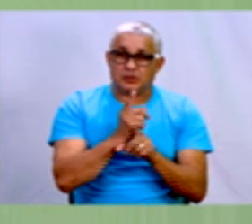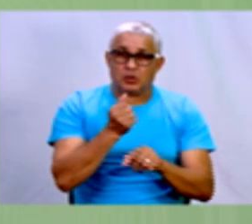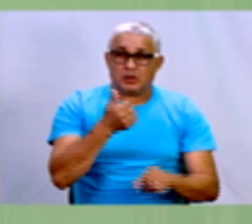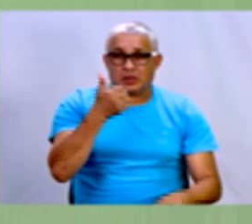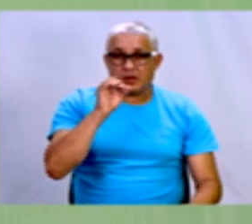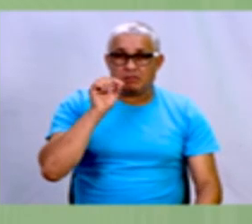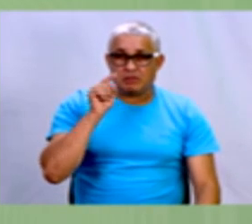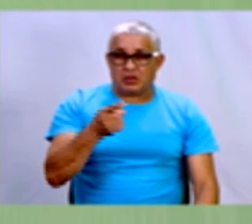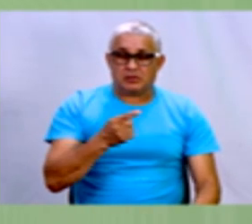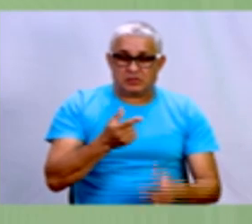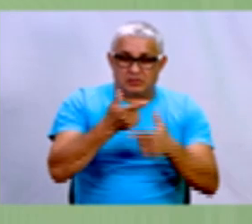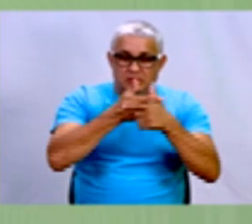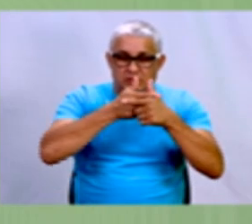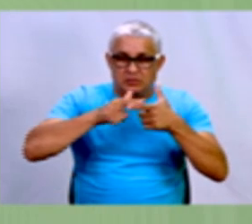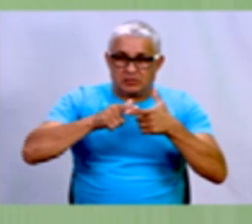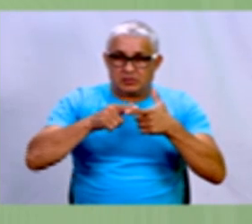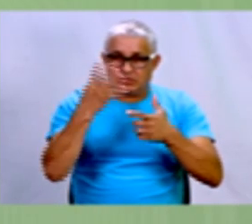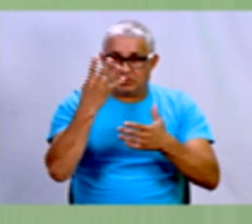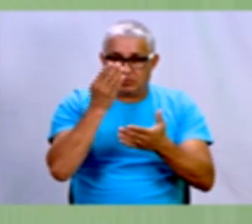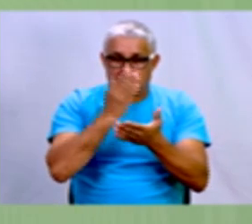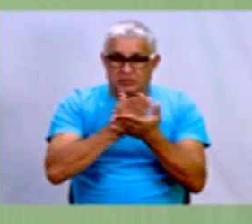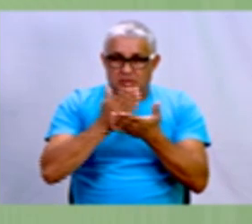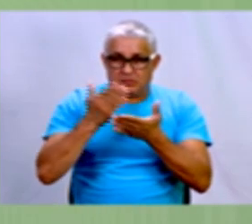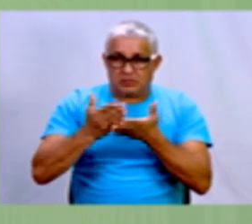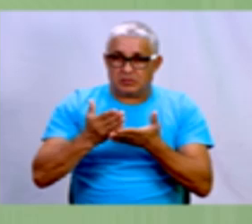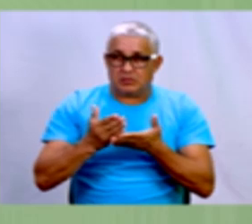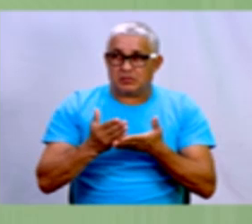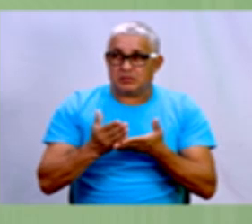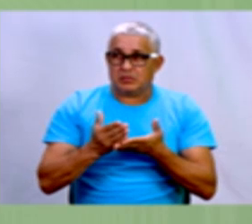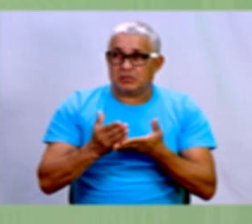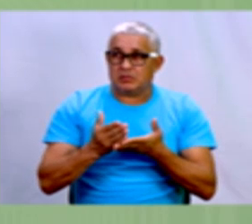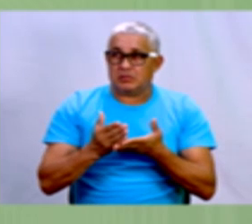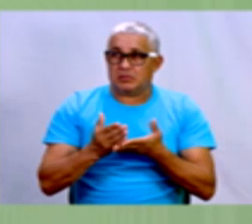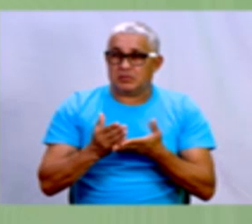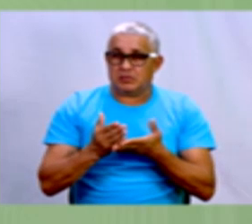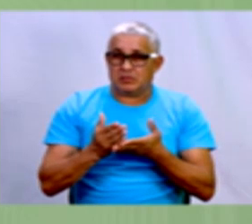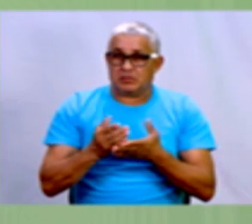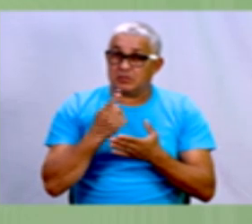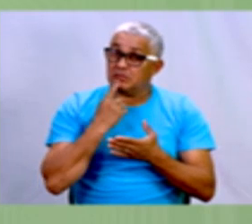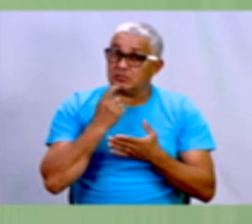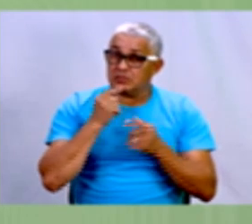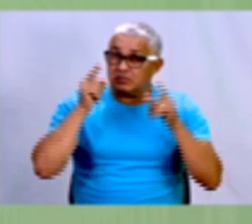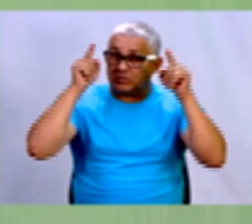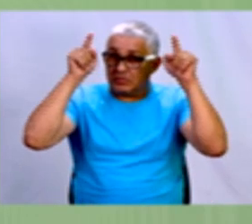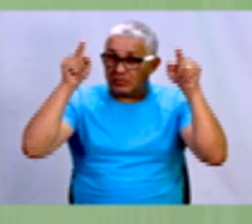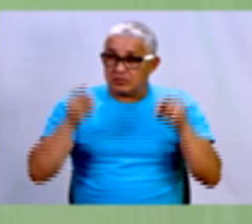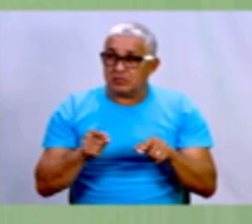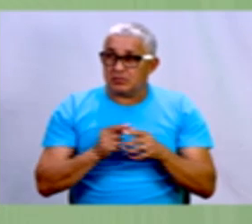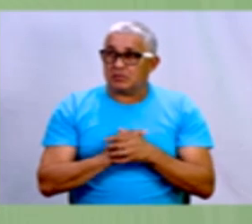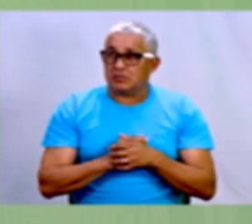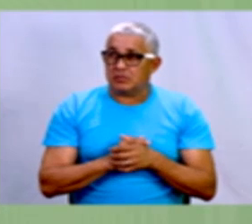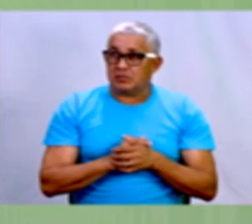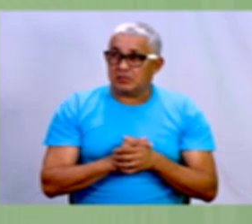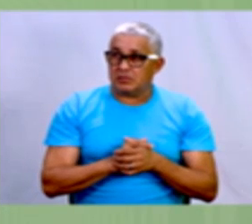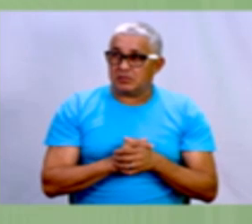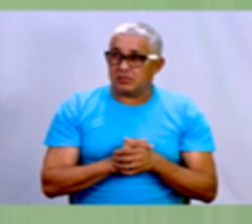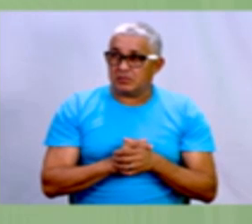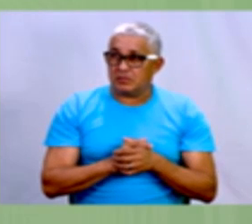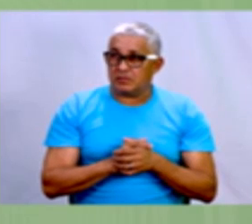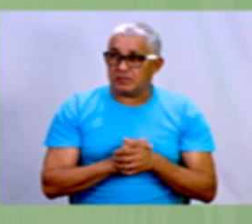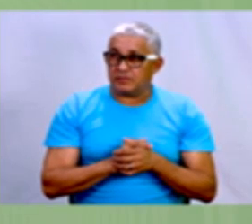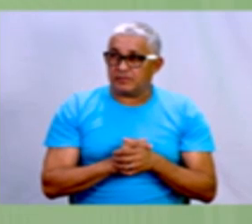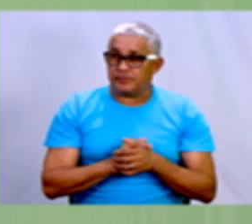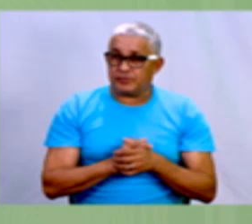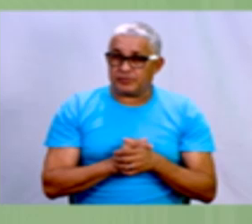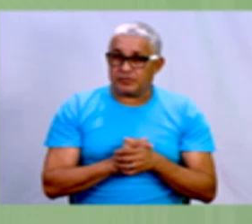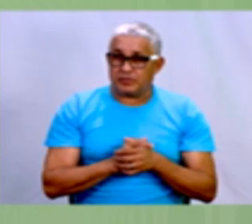mil dividido em 4 parcelas, ó, tô falando dessa aqui, tá, pessoal? Ó, 10 mil dividido em 4 parcelas, a gente vai ter que vai